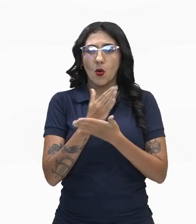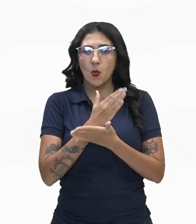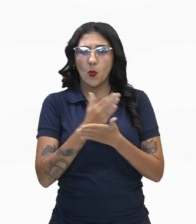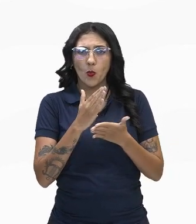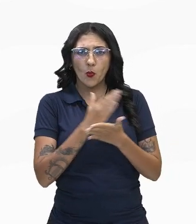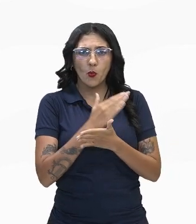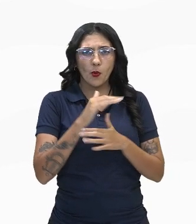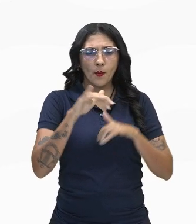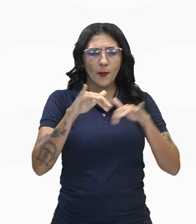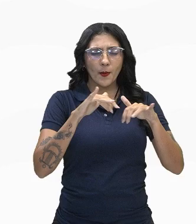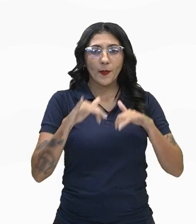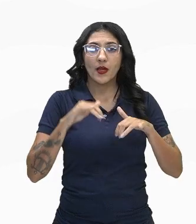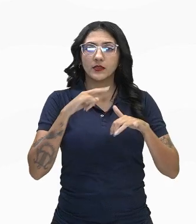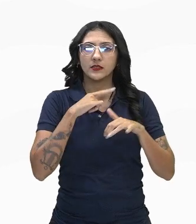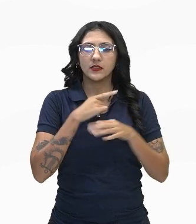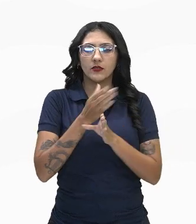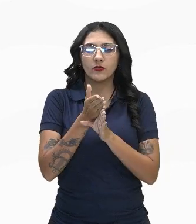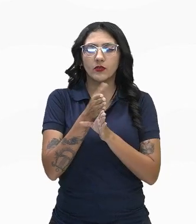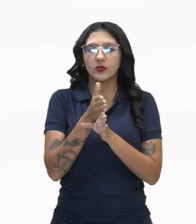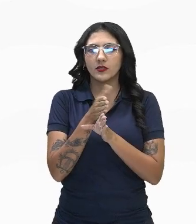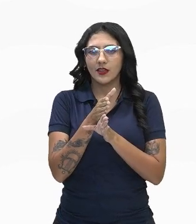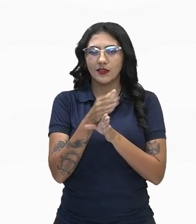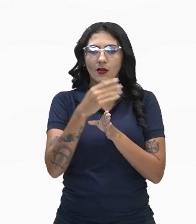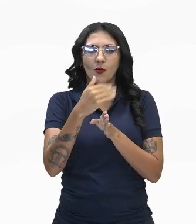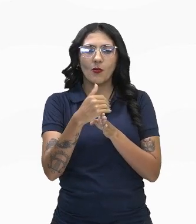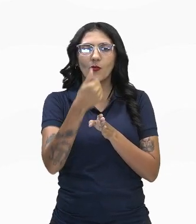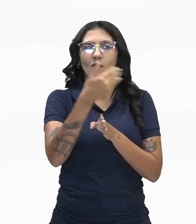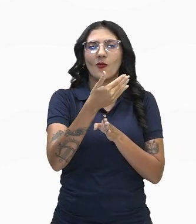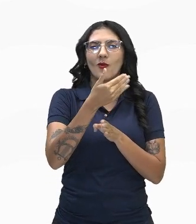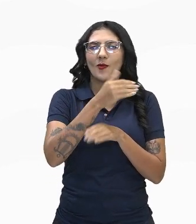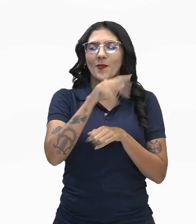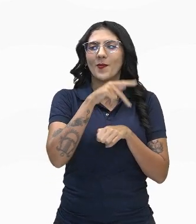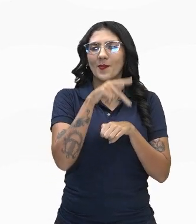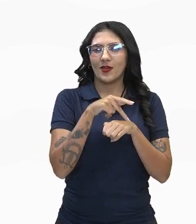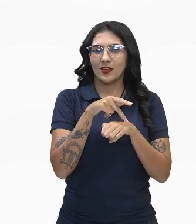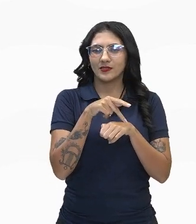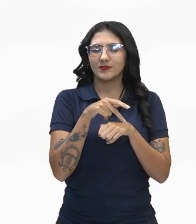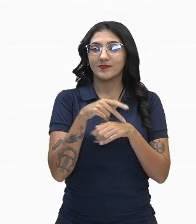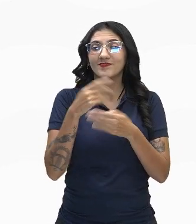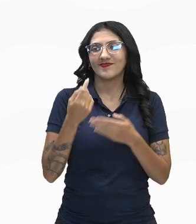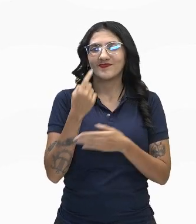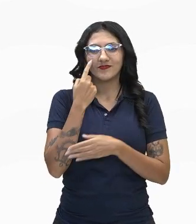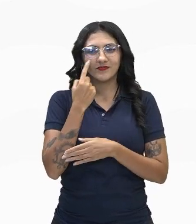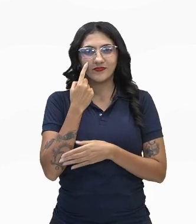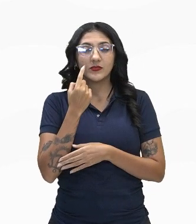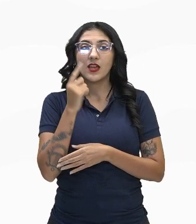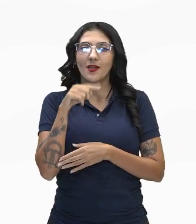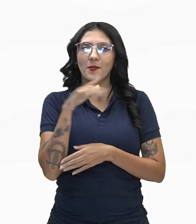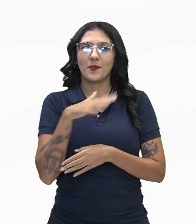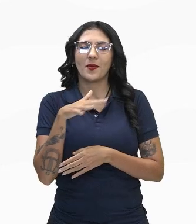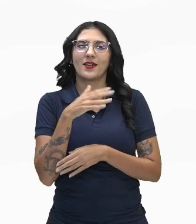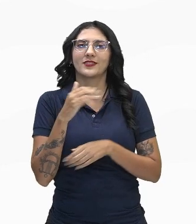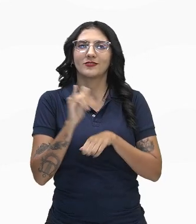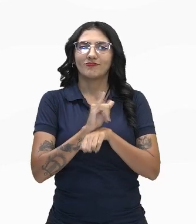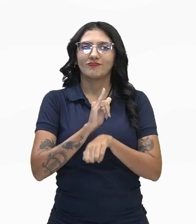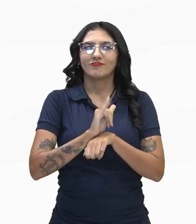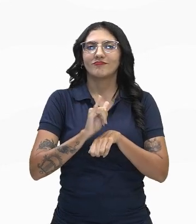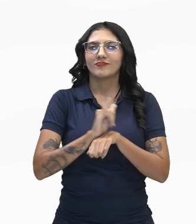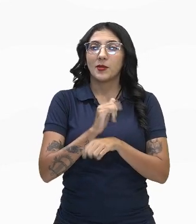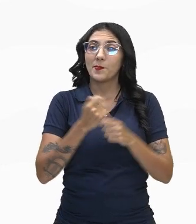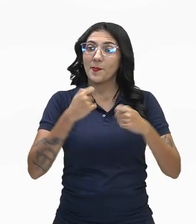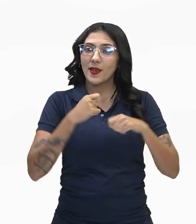faz fronteira com outros países. Então, olha como é uma região de fato estratégica e precisa de